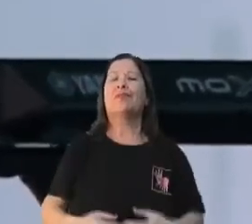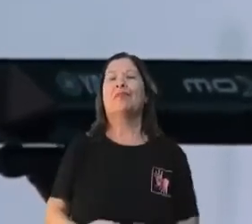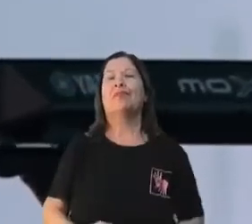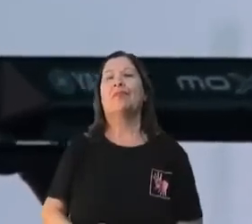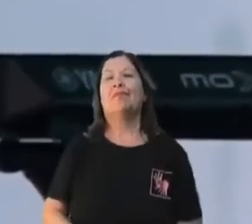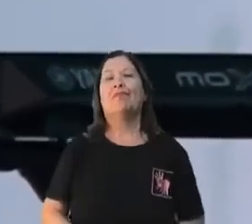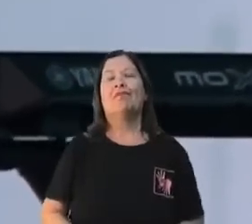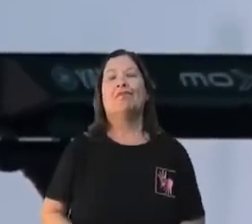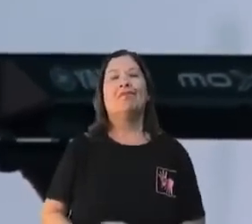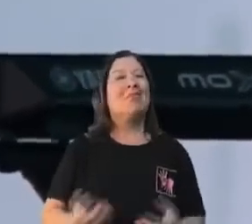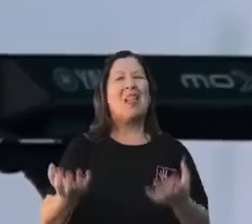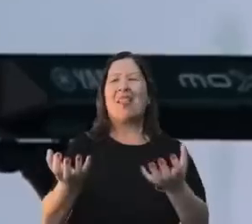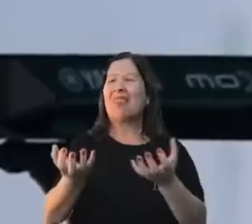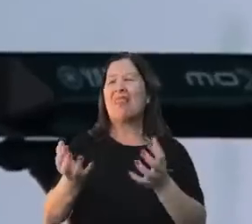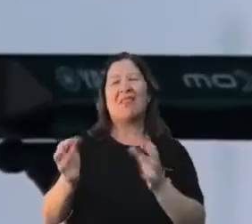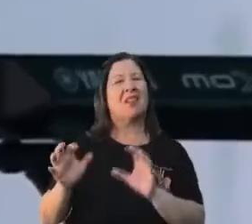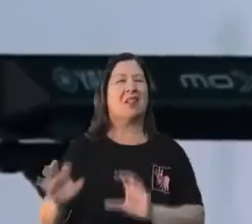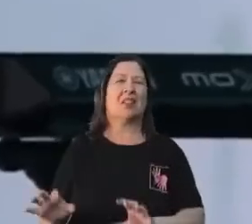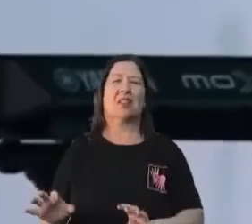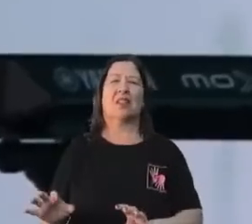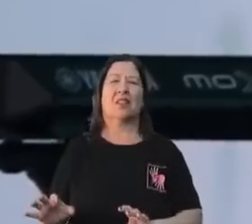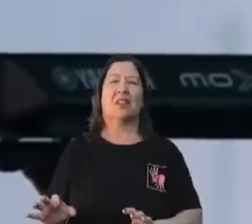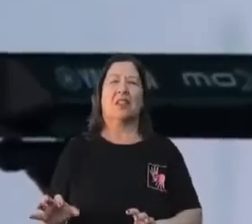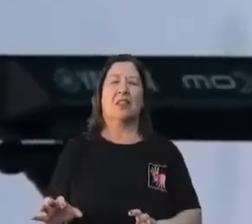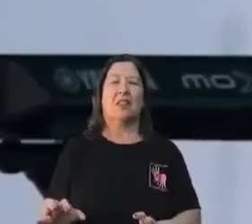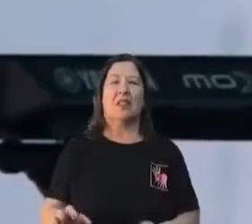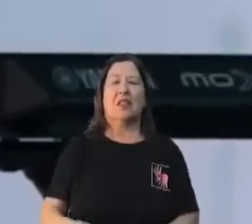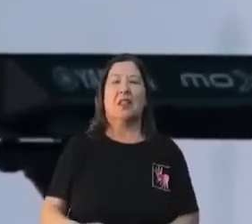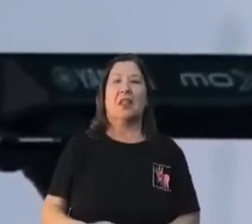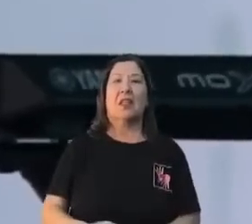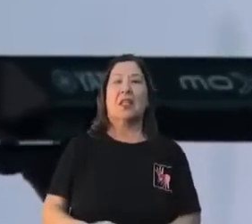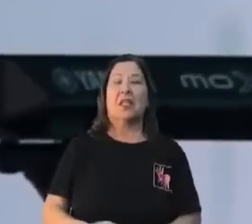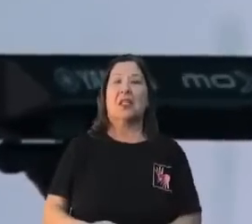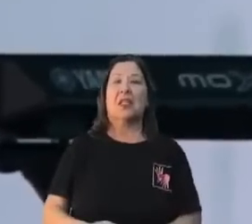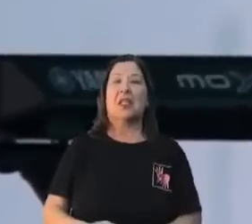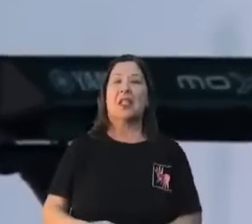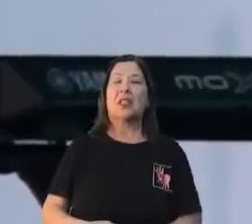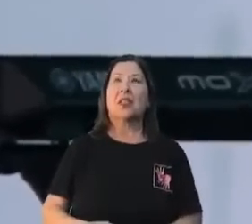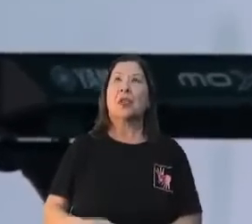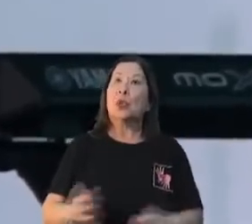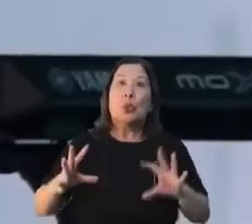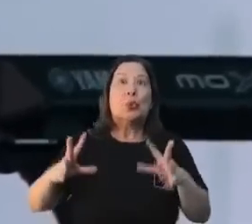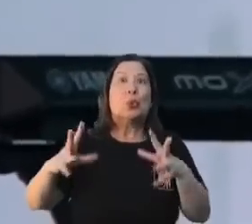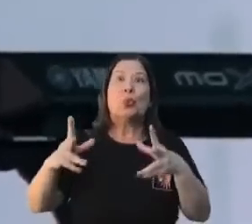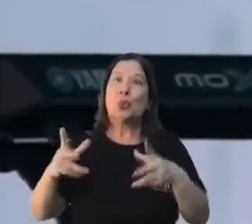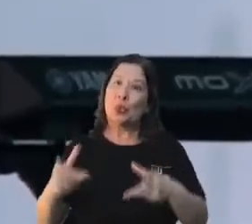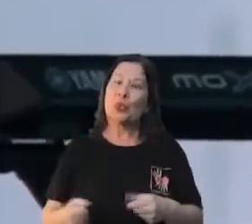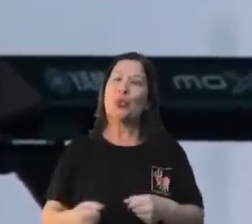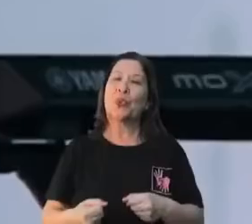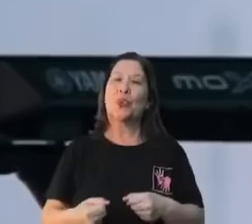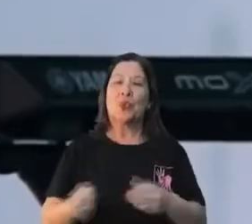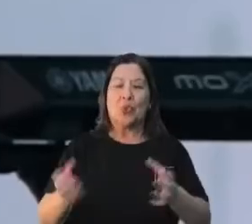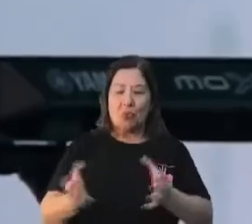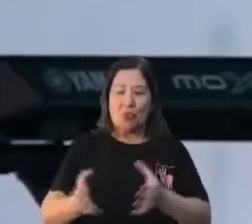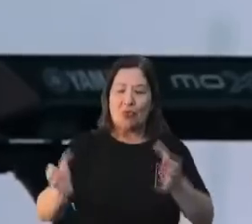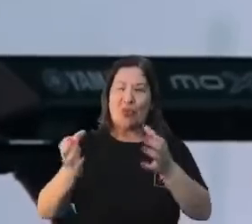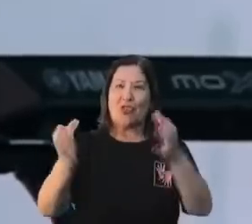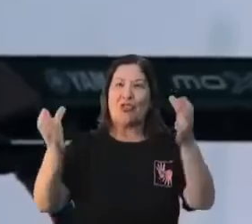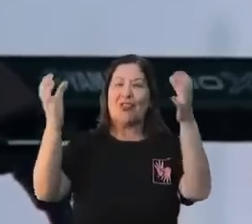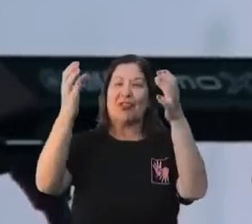que nada ficasse, ela queria colocar tudo o que ela tinha a serviço de